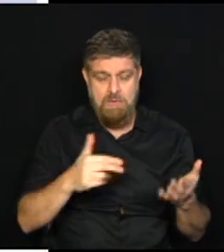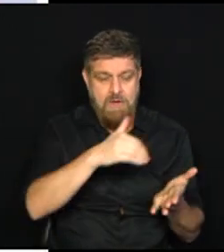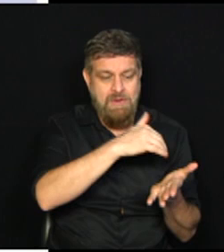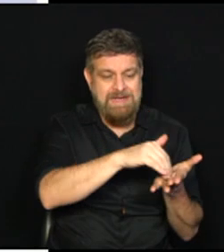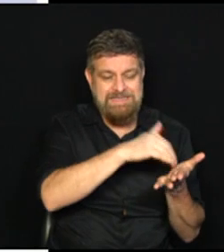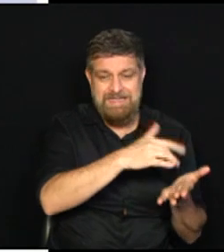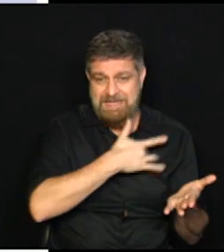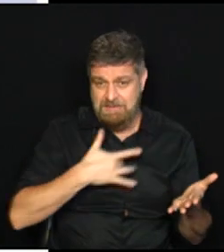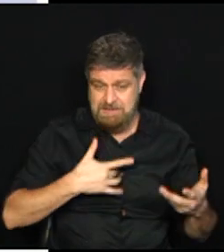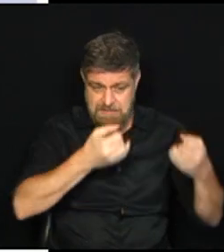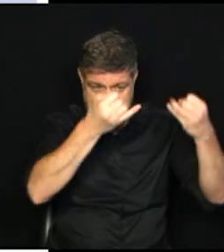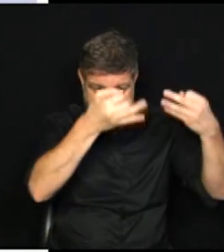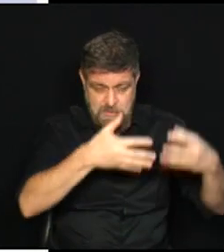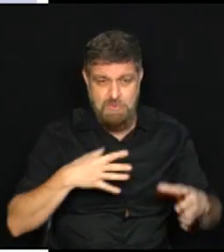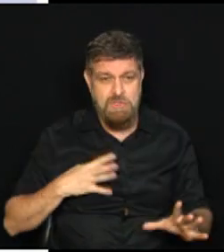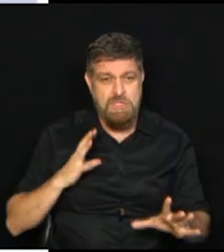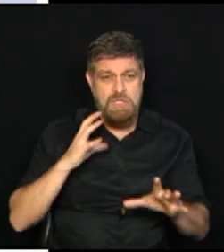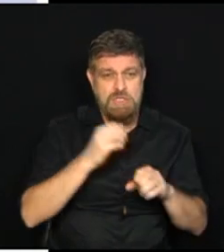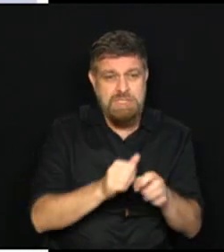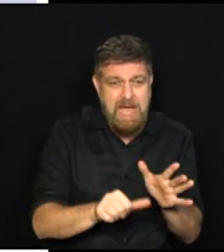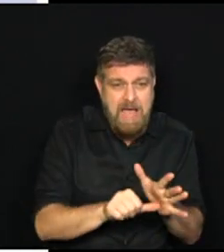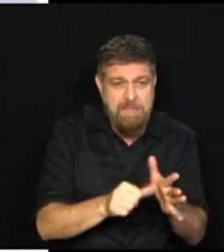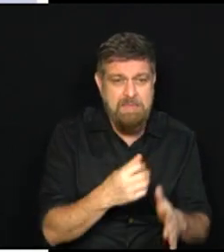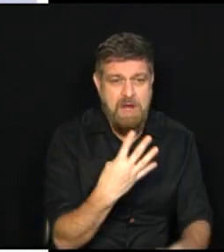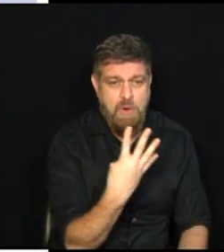nós já vacinamos em primeira dose